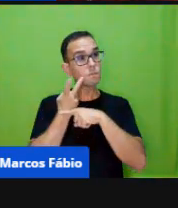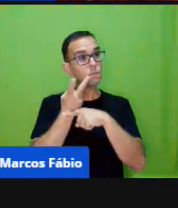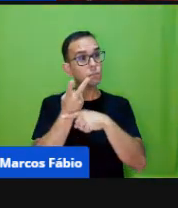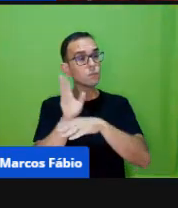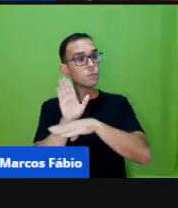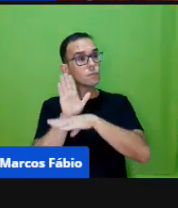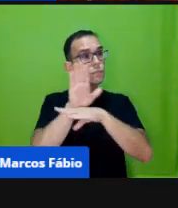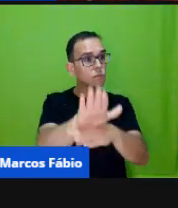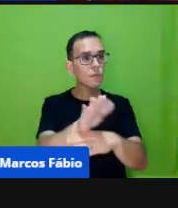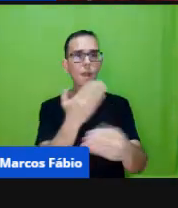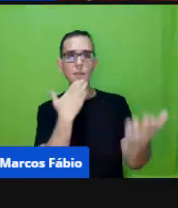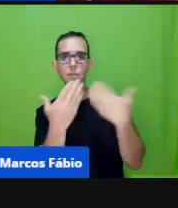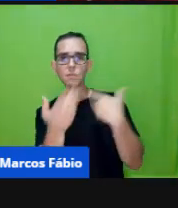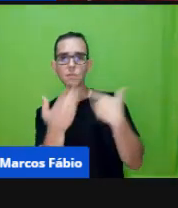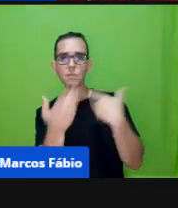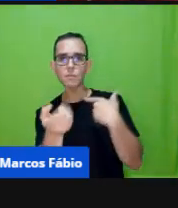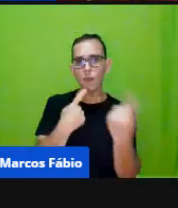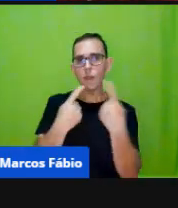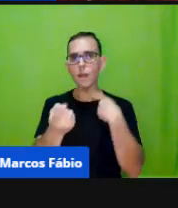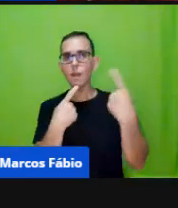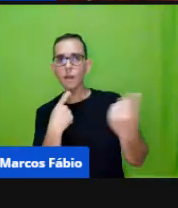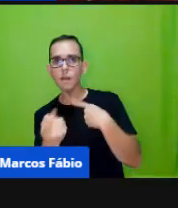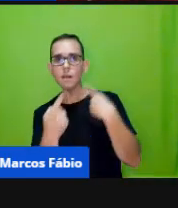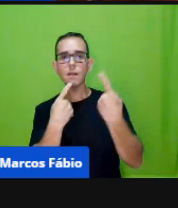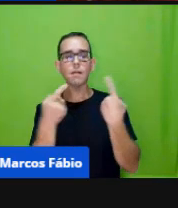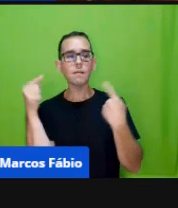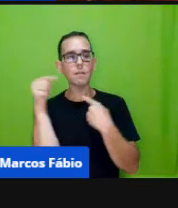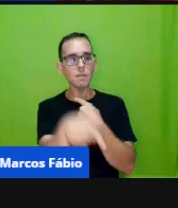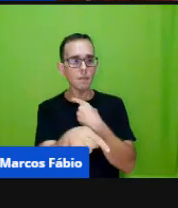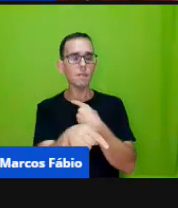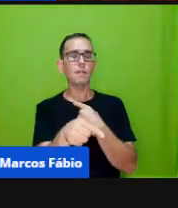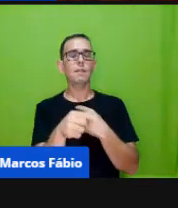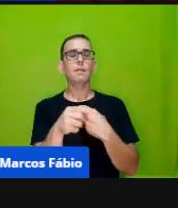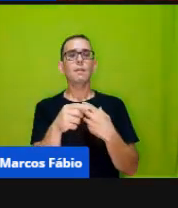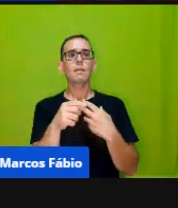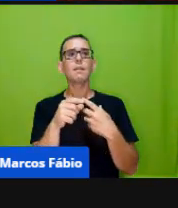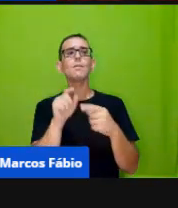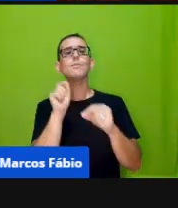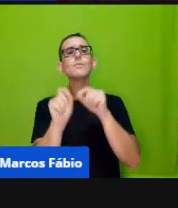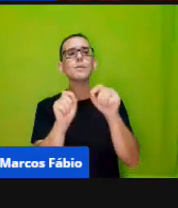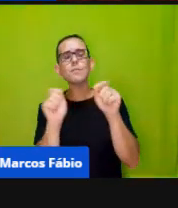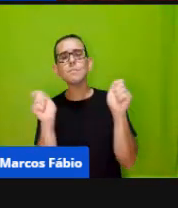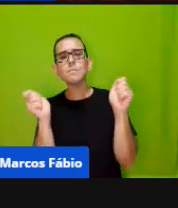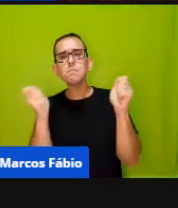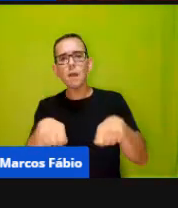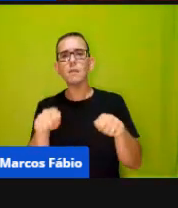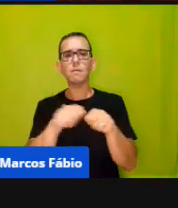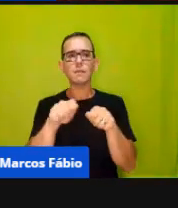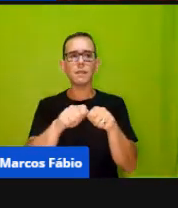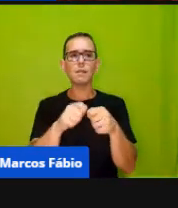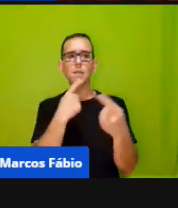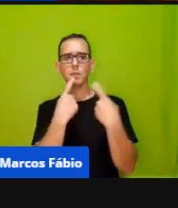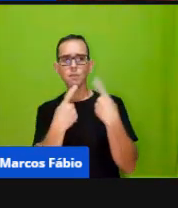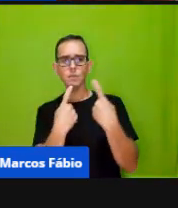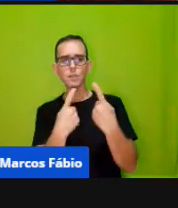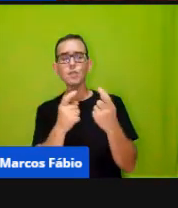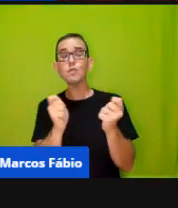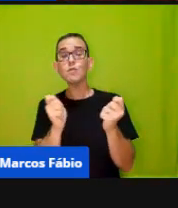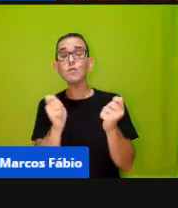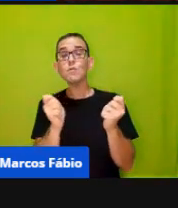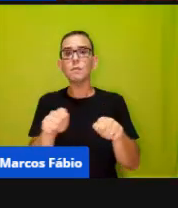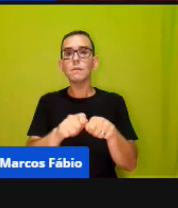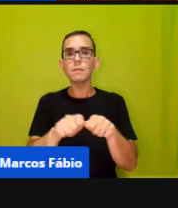nessa discussão, nesse canal, o que é que a gente pode discutir e o que é que a gente